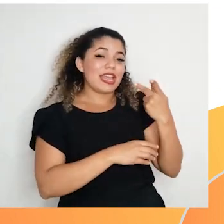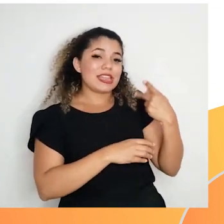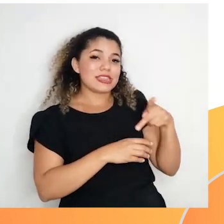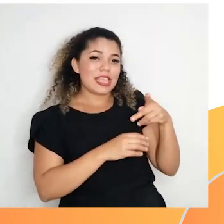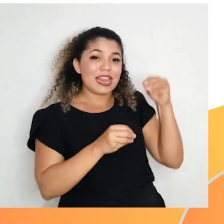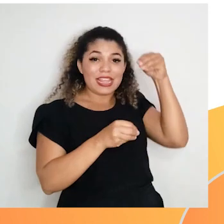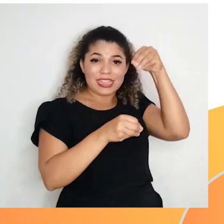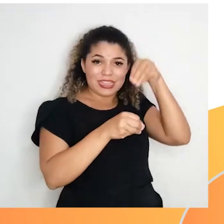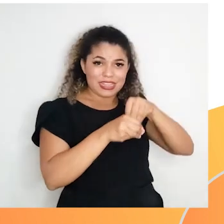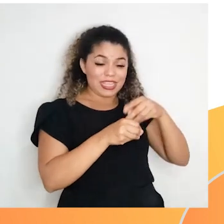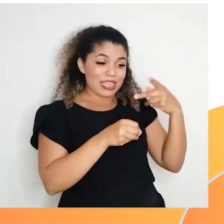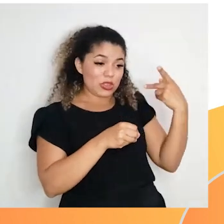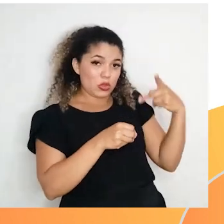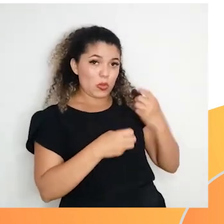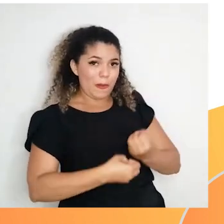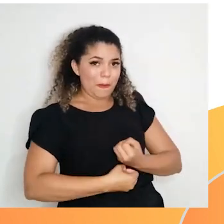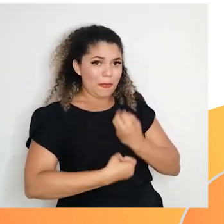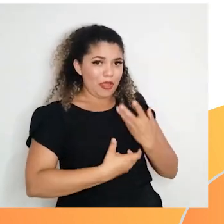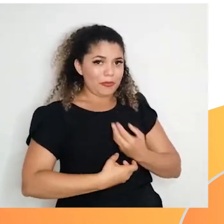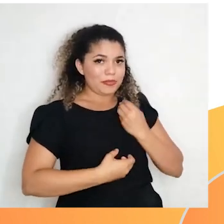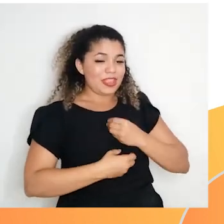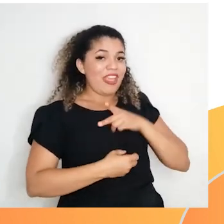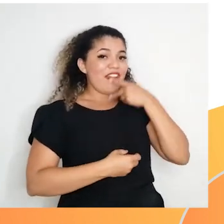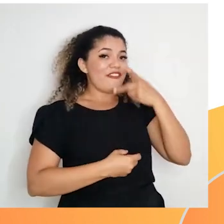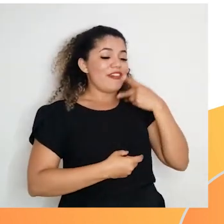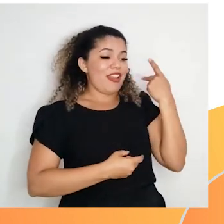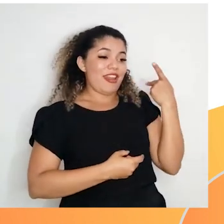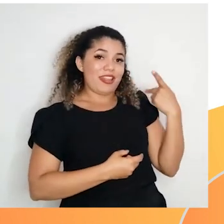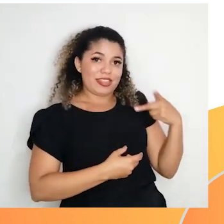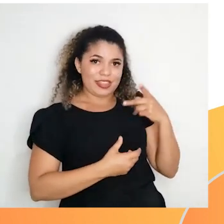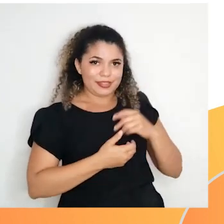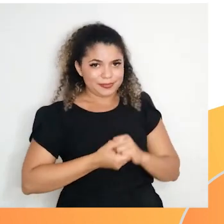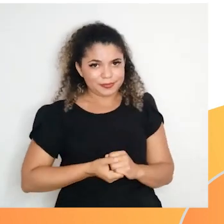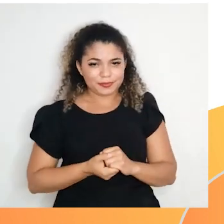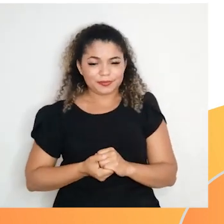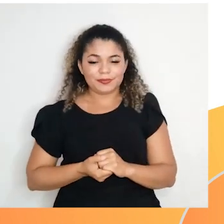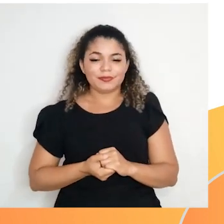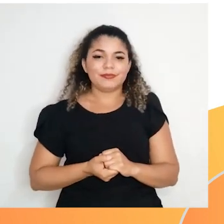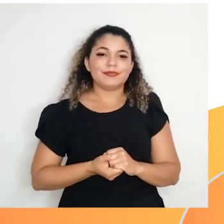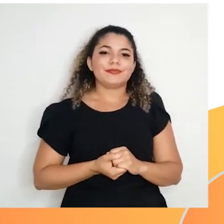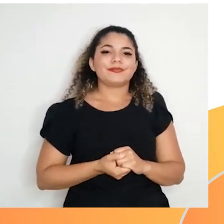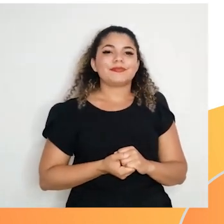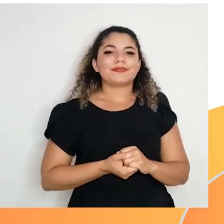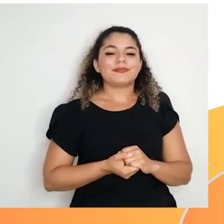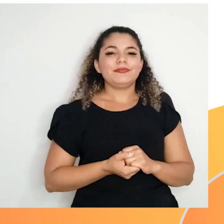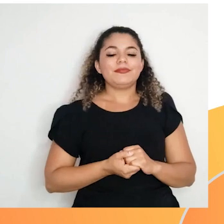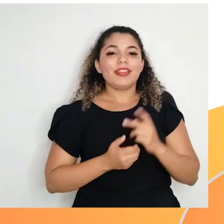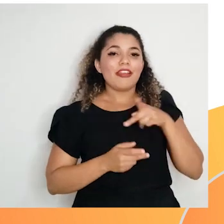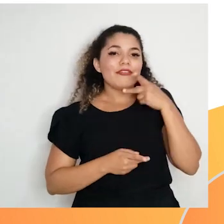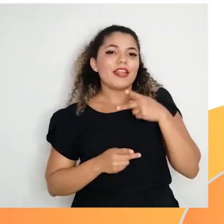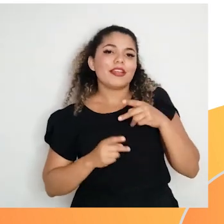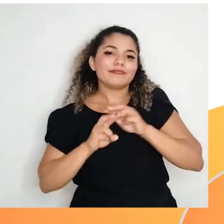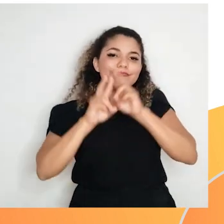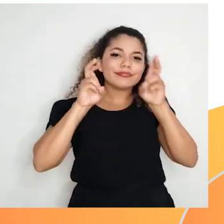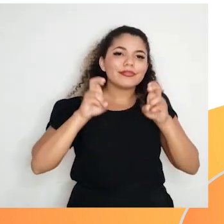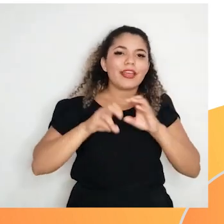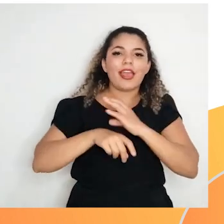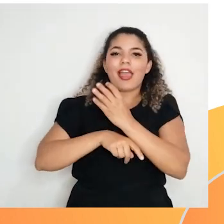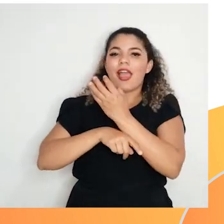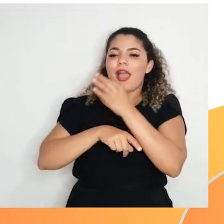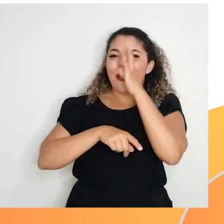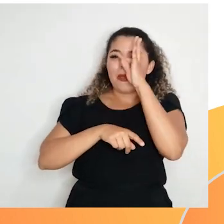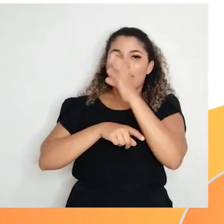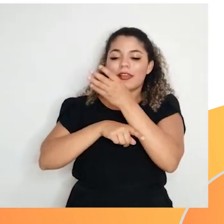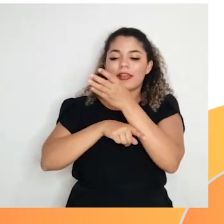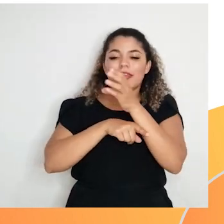para dentro do poema feito por ele, do poema que vai falar sobre os girassóis de Van